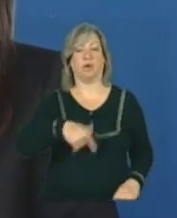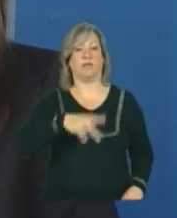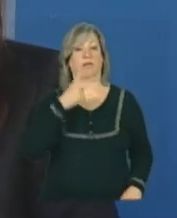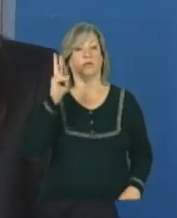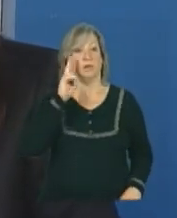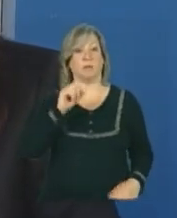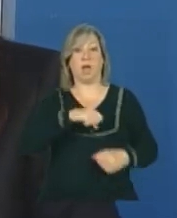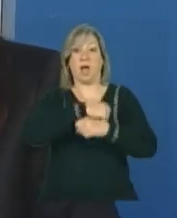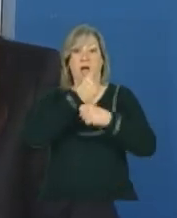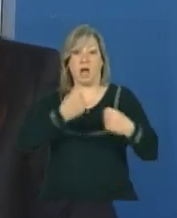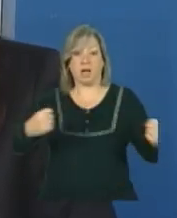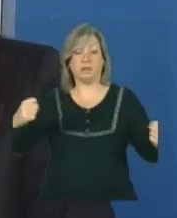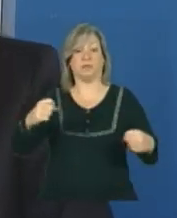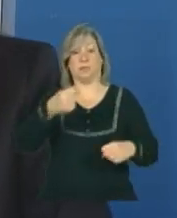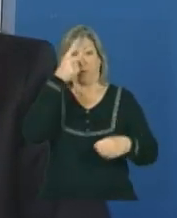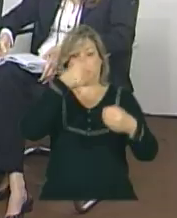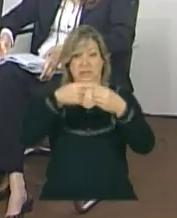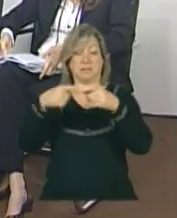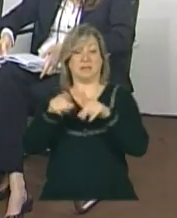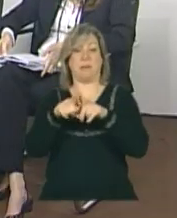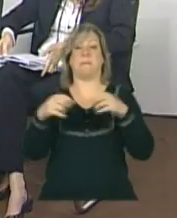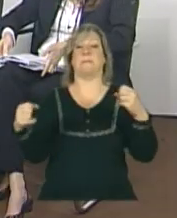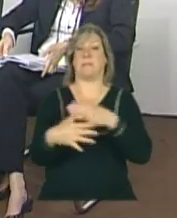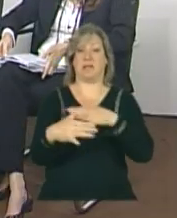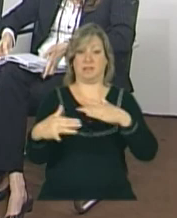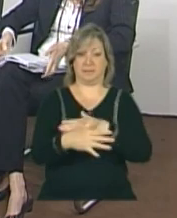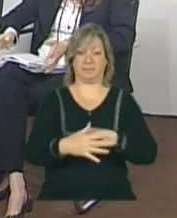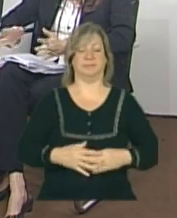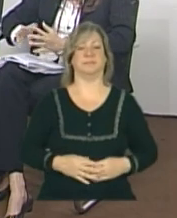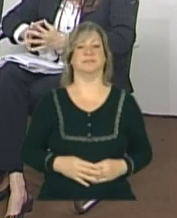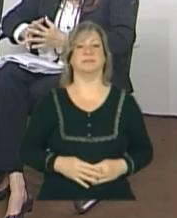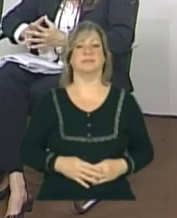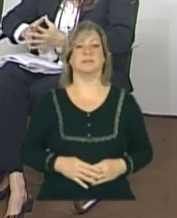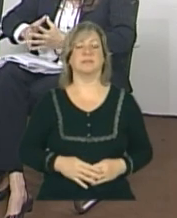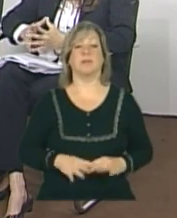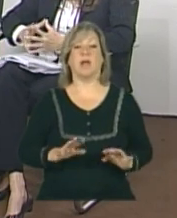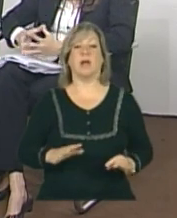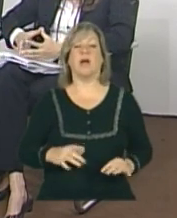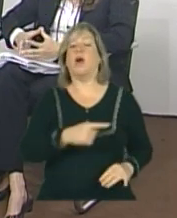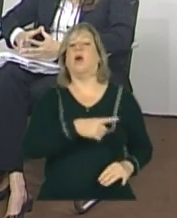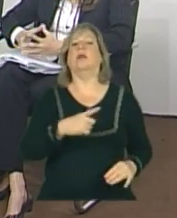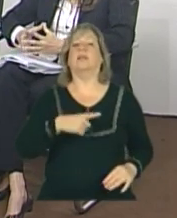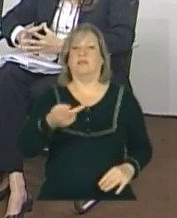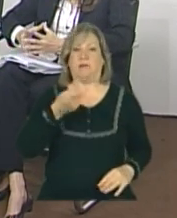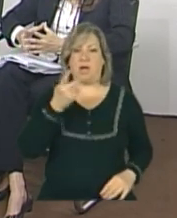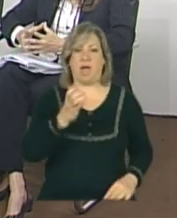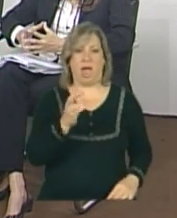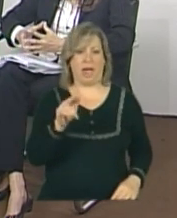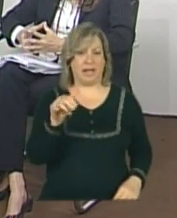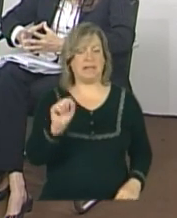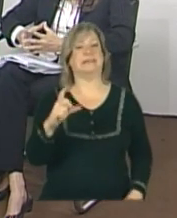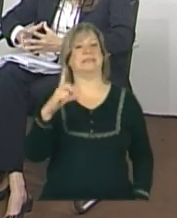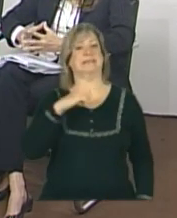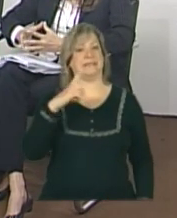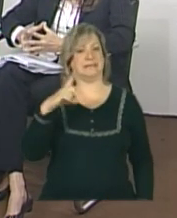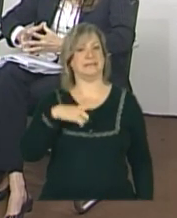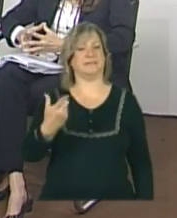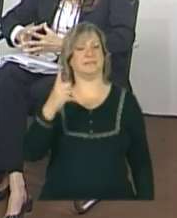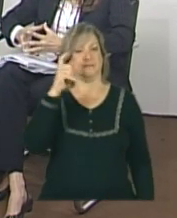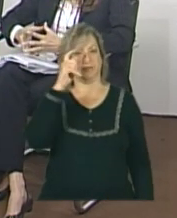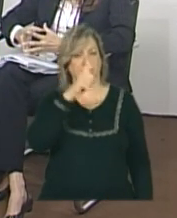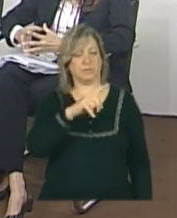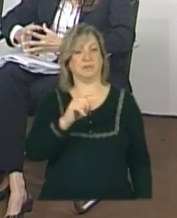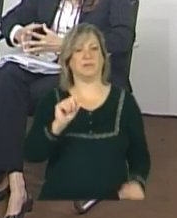grandes municípios e metrópoles. Bom, você disse daí que a questão do CRAS tem uma dificuldade a mais, que é a extensão